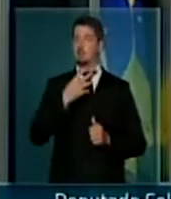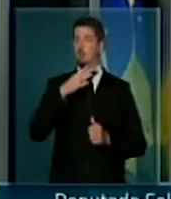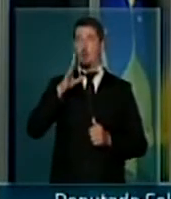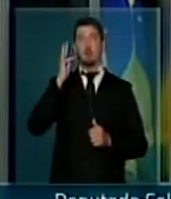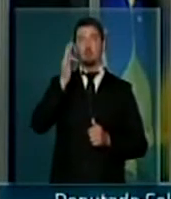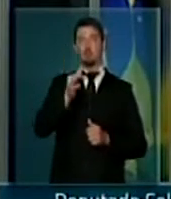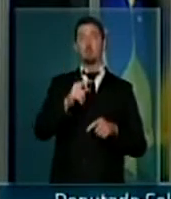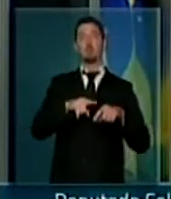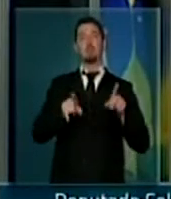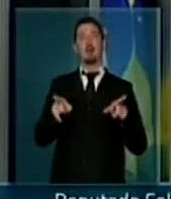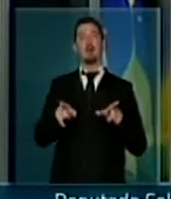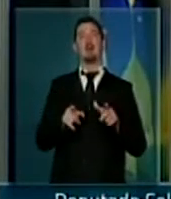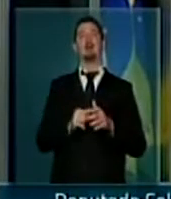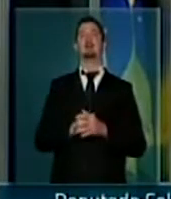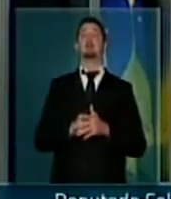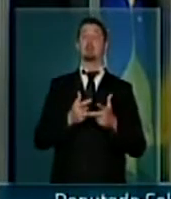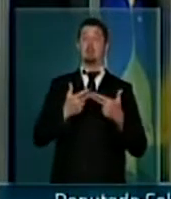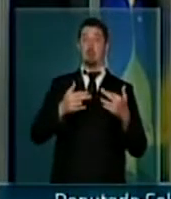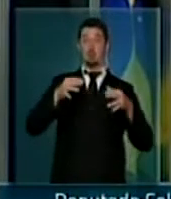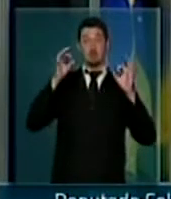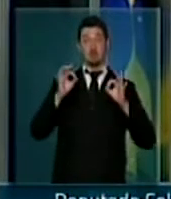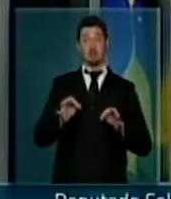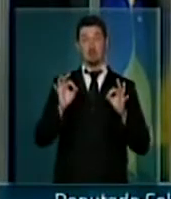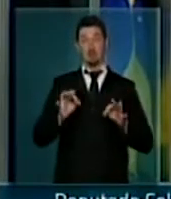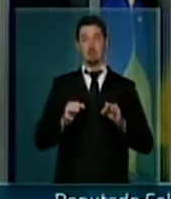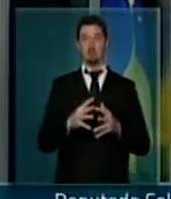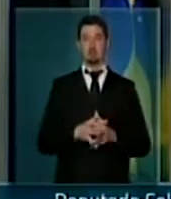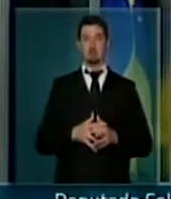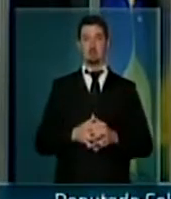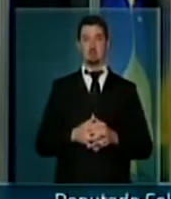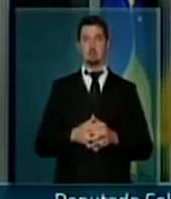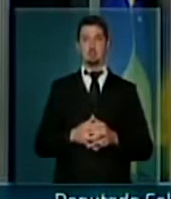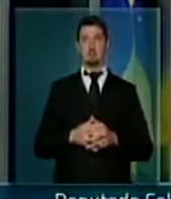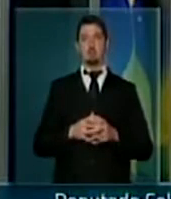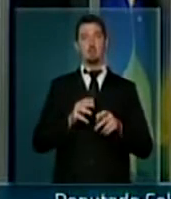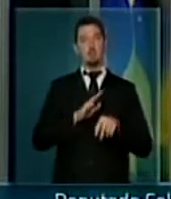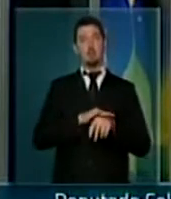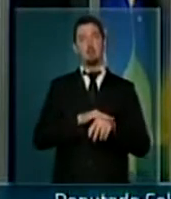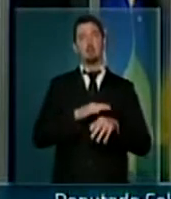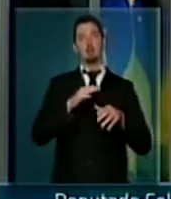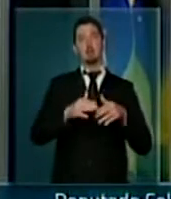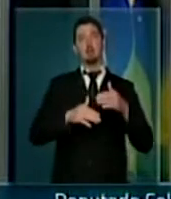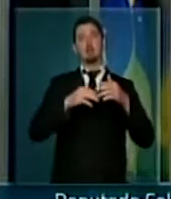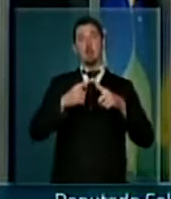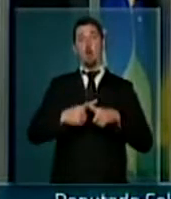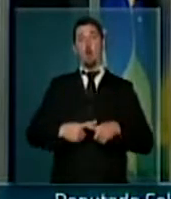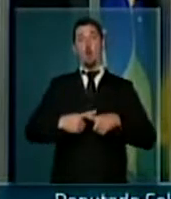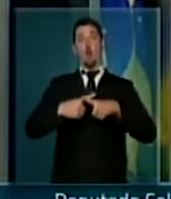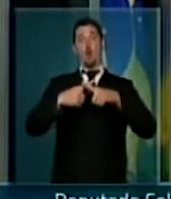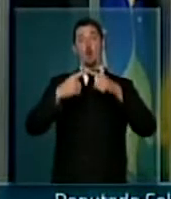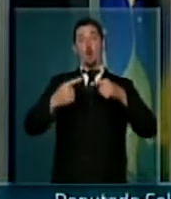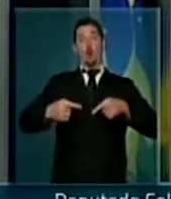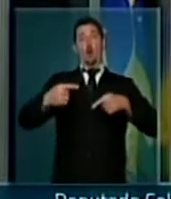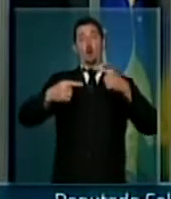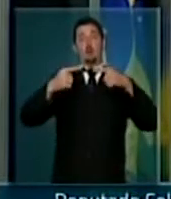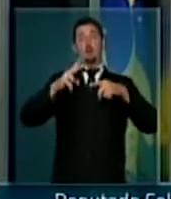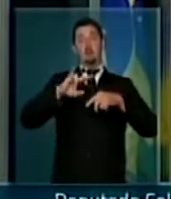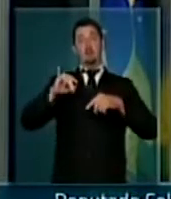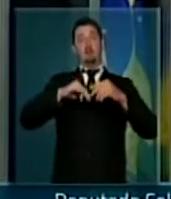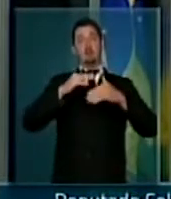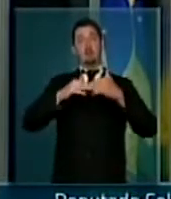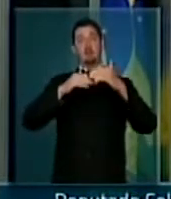futuro, mas uma coisa é certa: à medida que a competição continue a